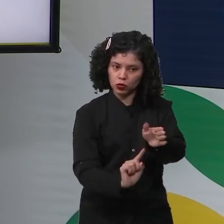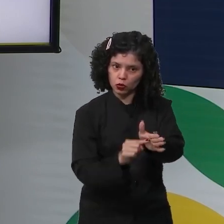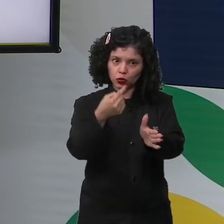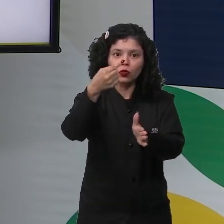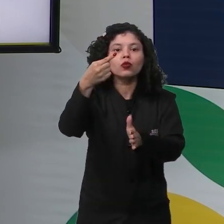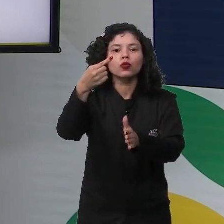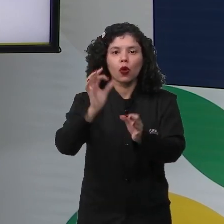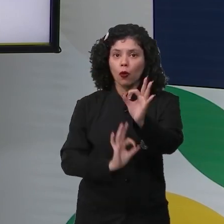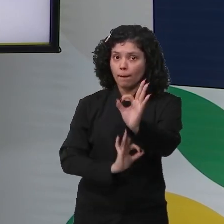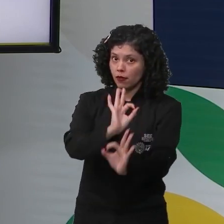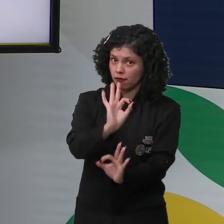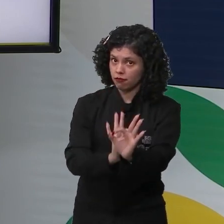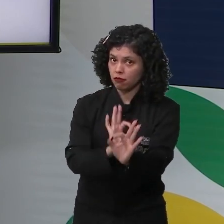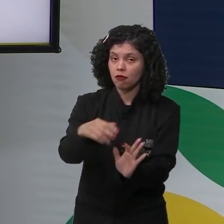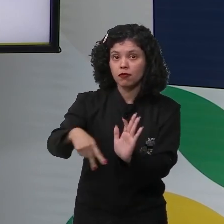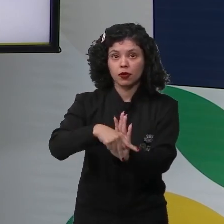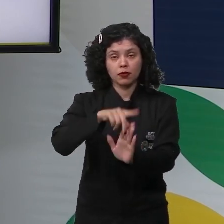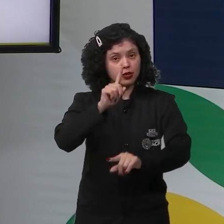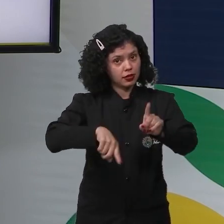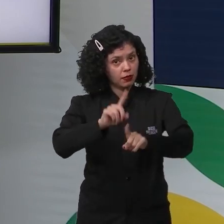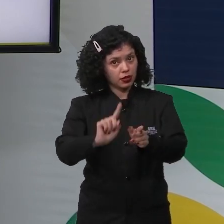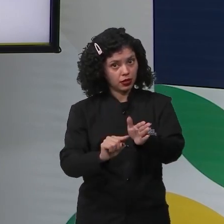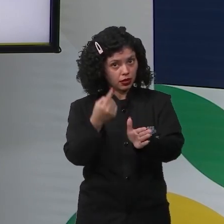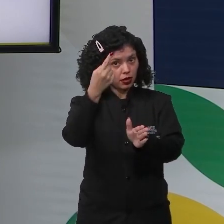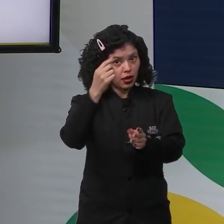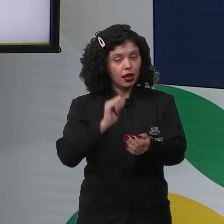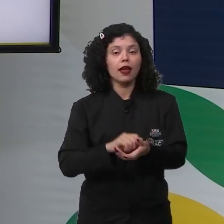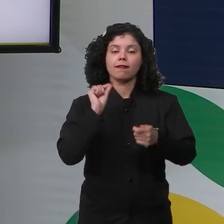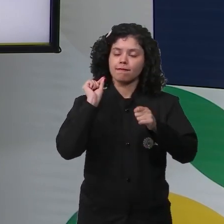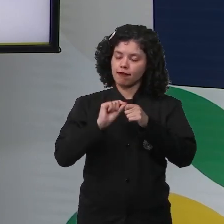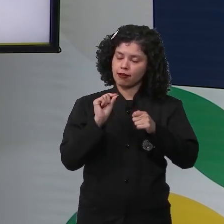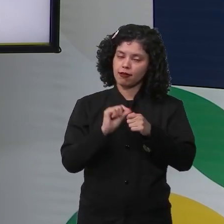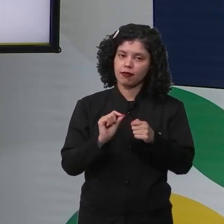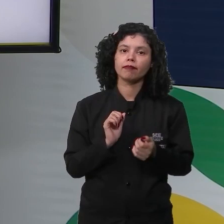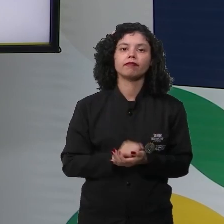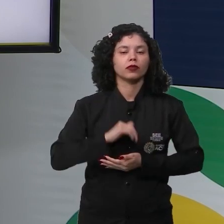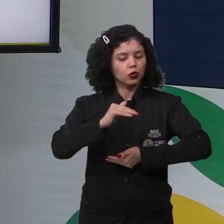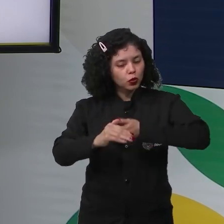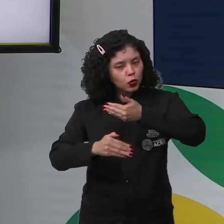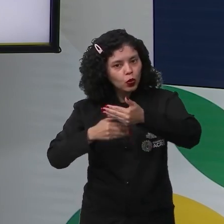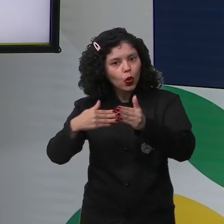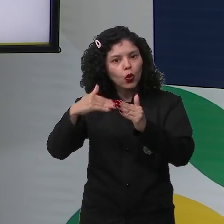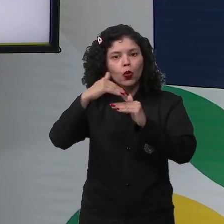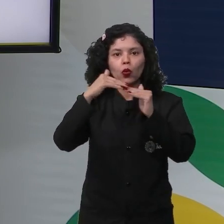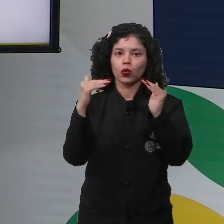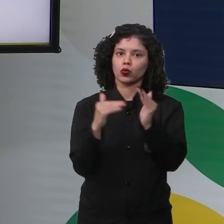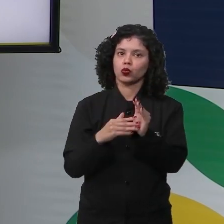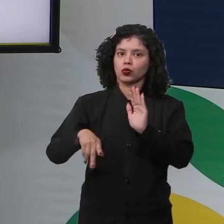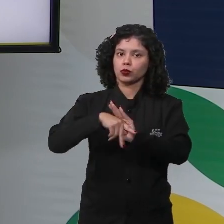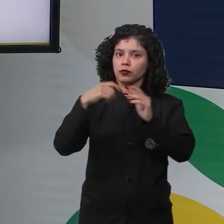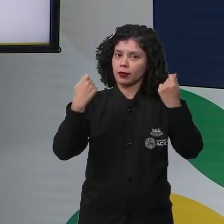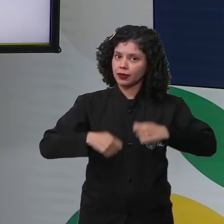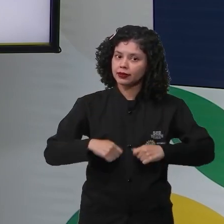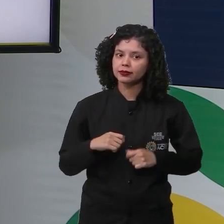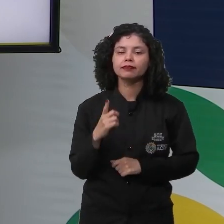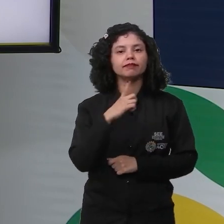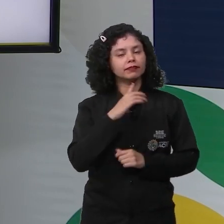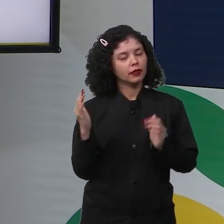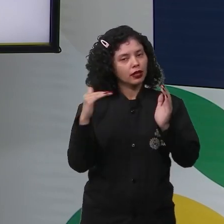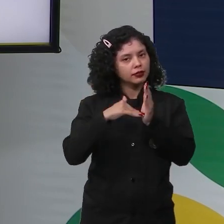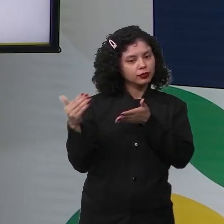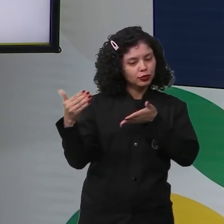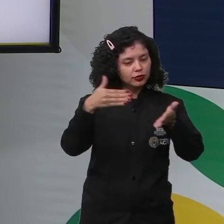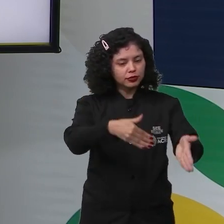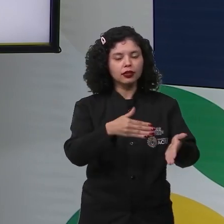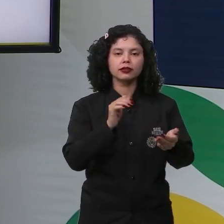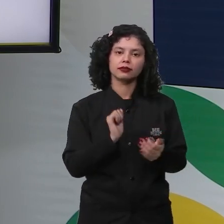o preparo dessa matéria-prima e a execução de todas as atividades necessárias até se